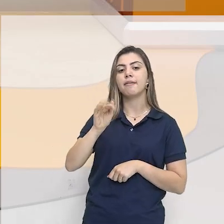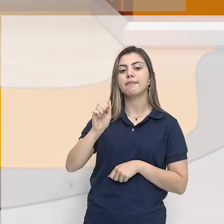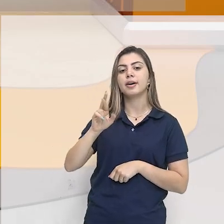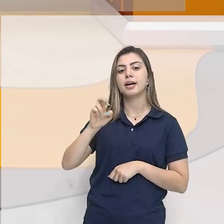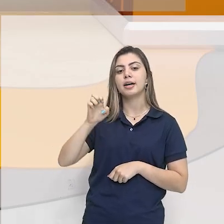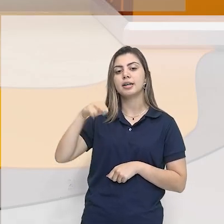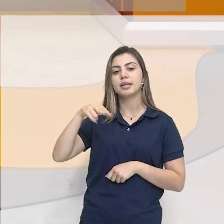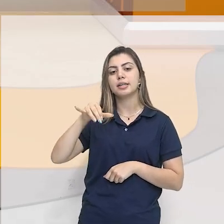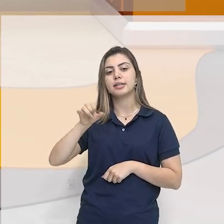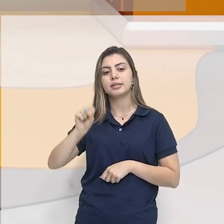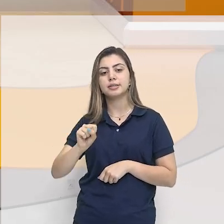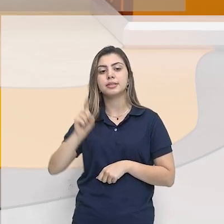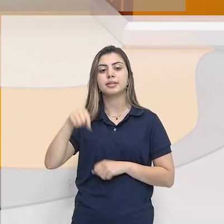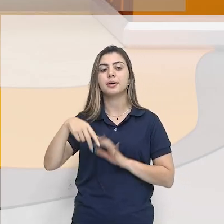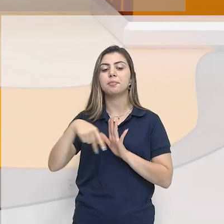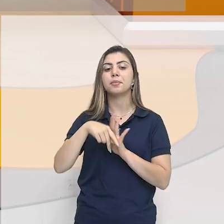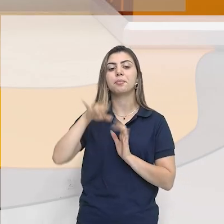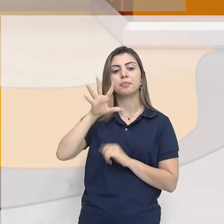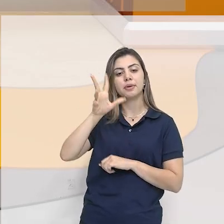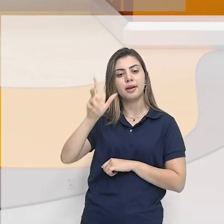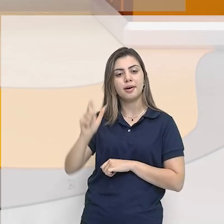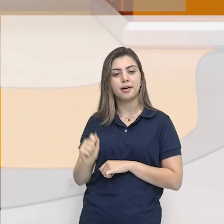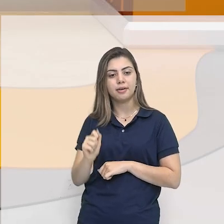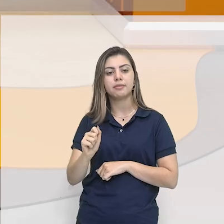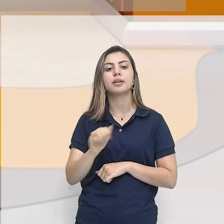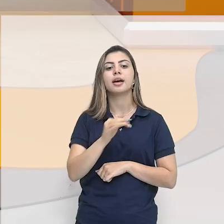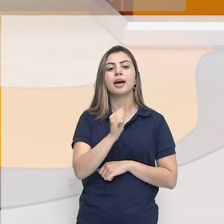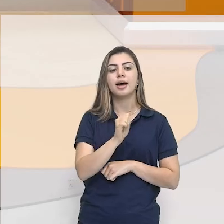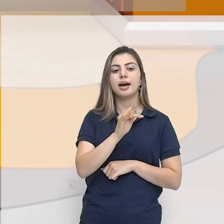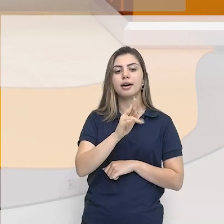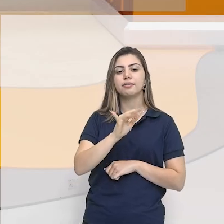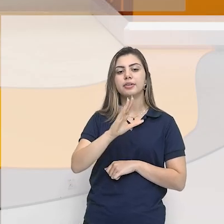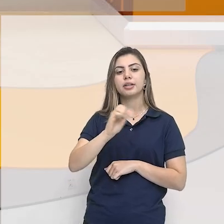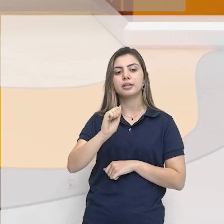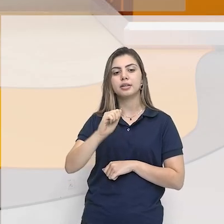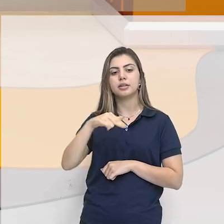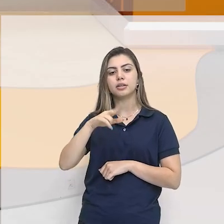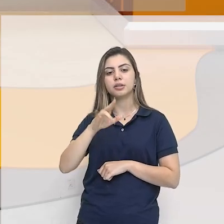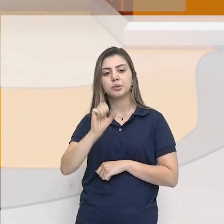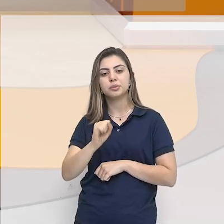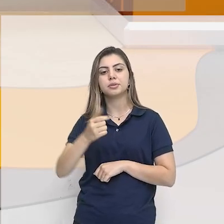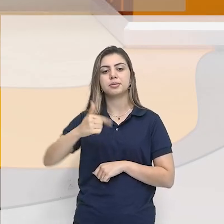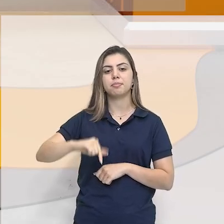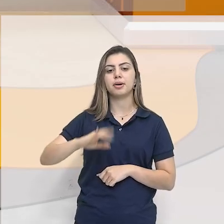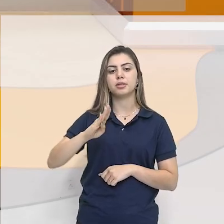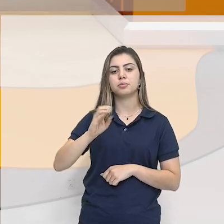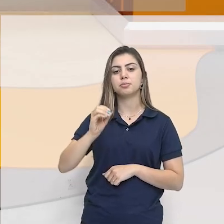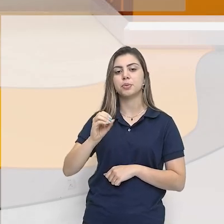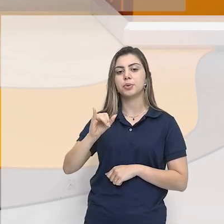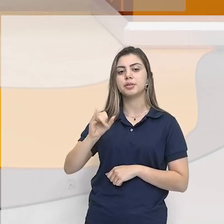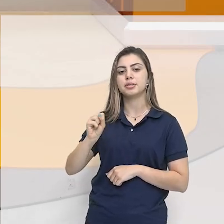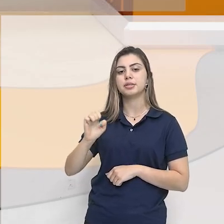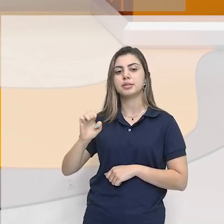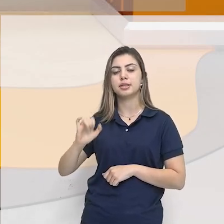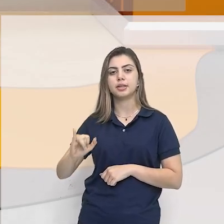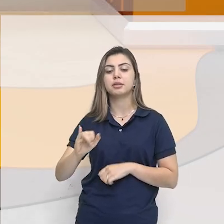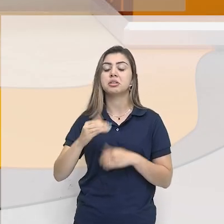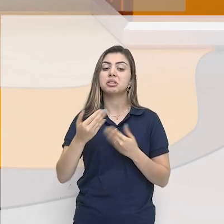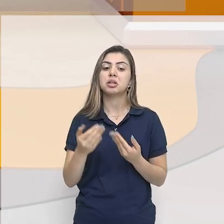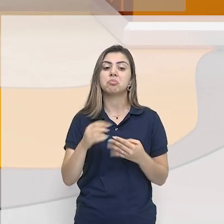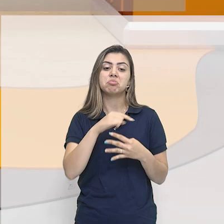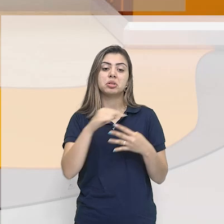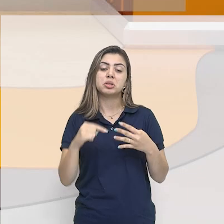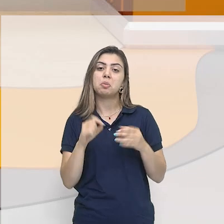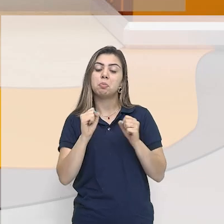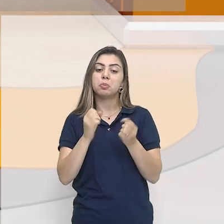o Australopithecus africanus e o Australopithecus boisei. De uma dessas espécies deve ter se